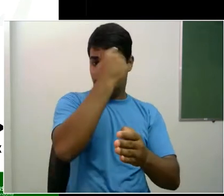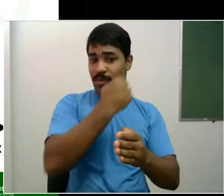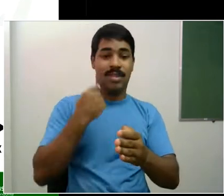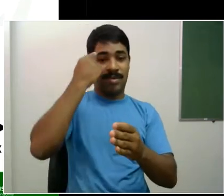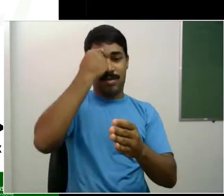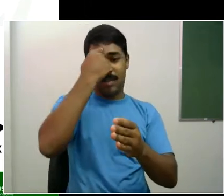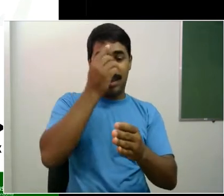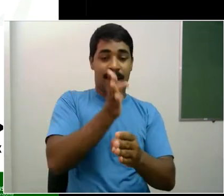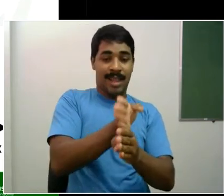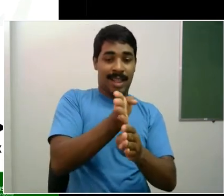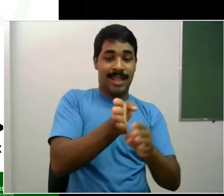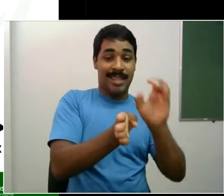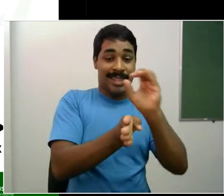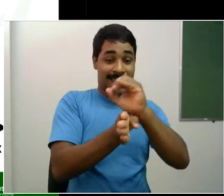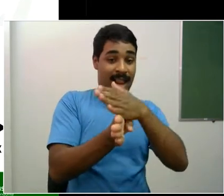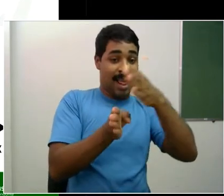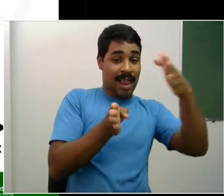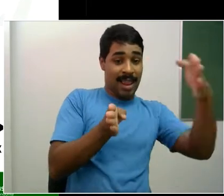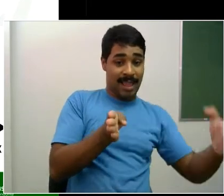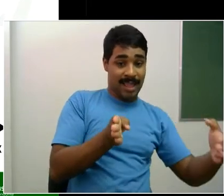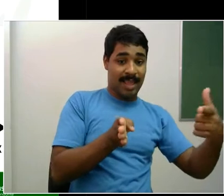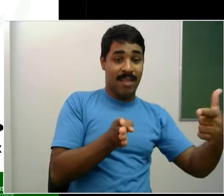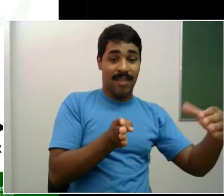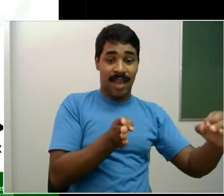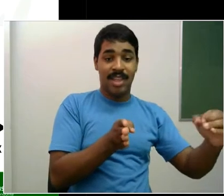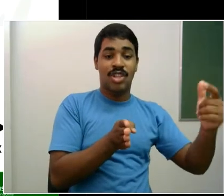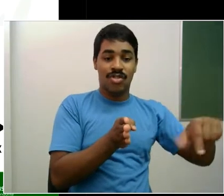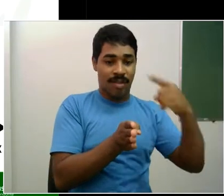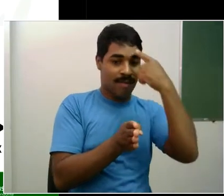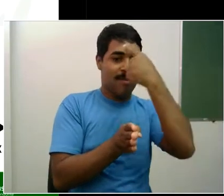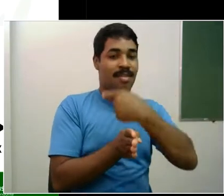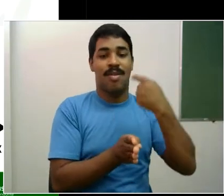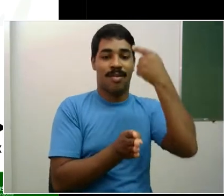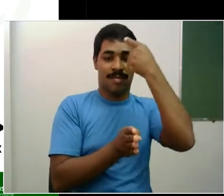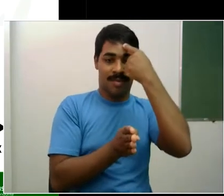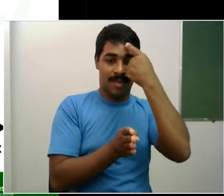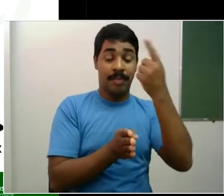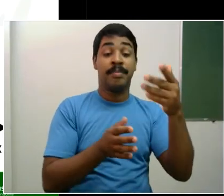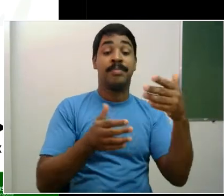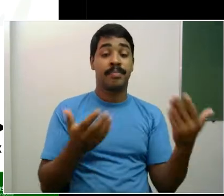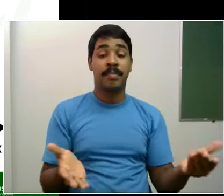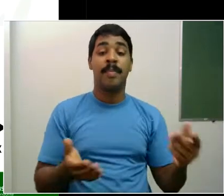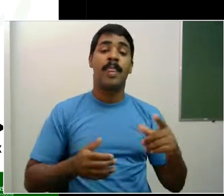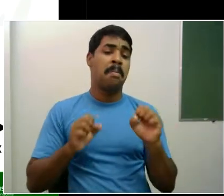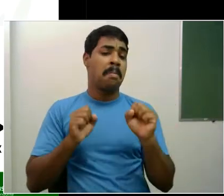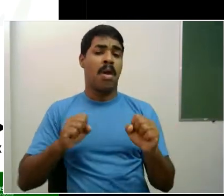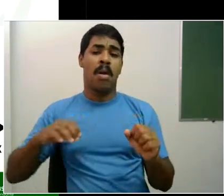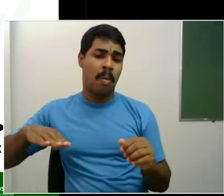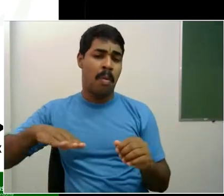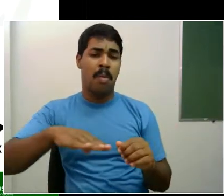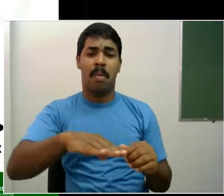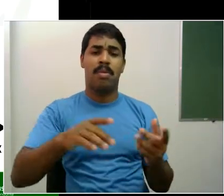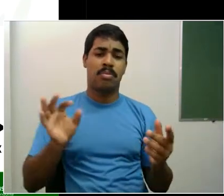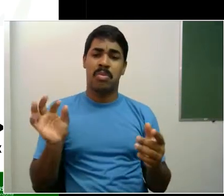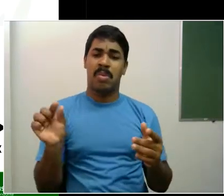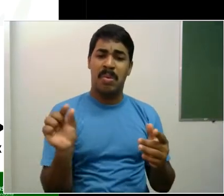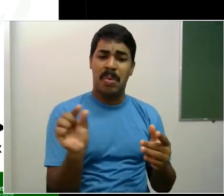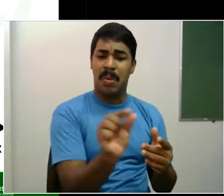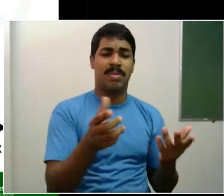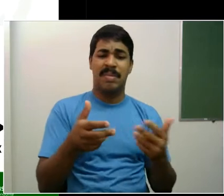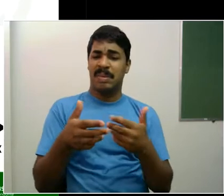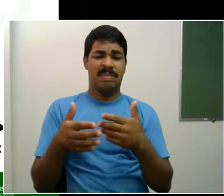o movimento retilíneo uniforme é um movimento em que ele percorre um determinado corpo, pode ser um automóvel, uma partícula, um móvel em